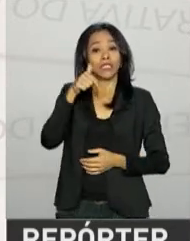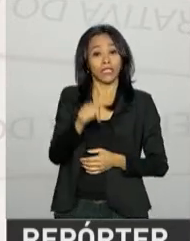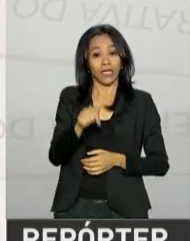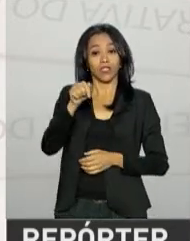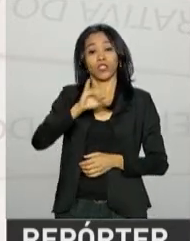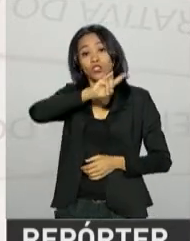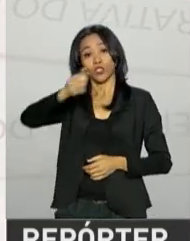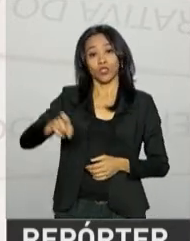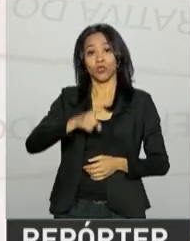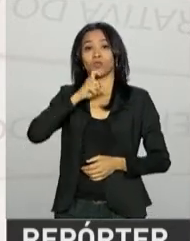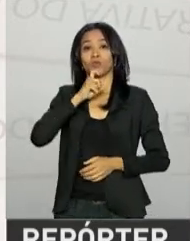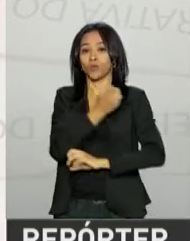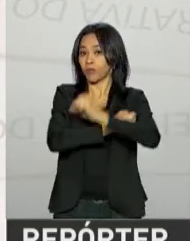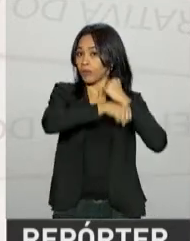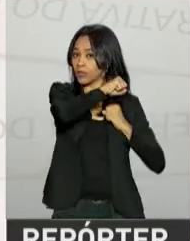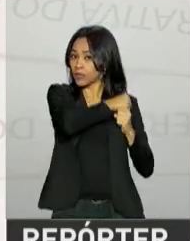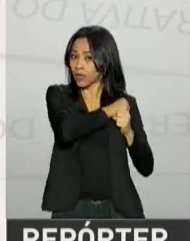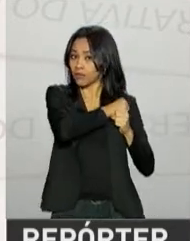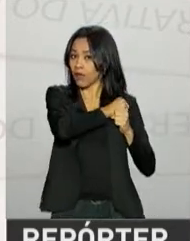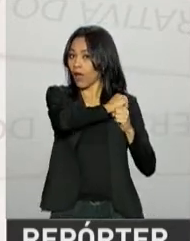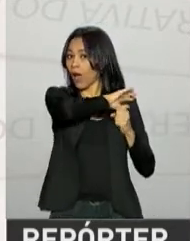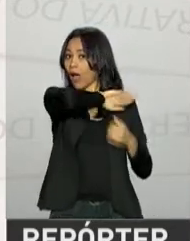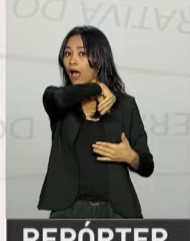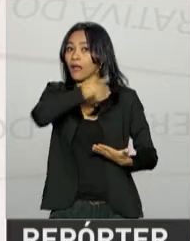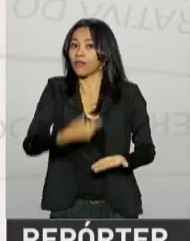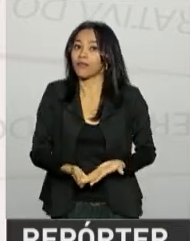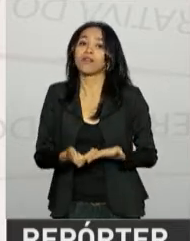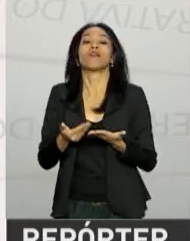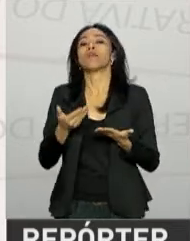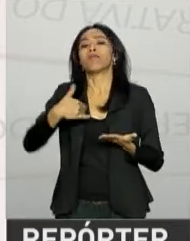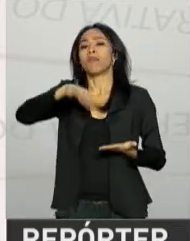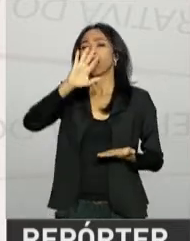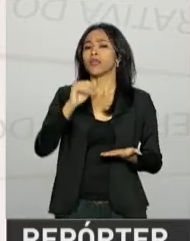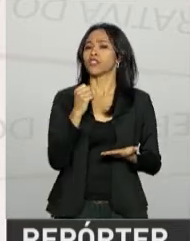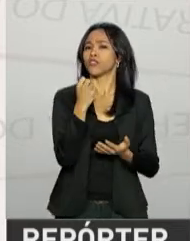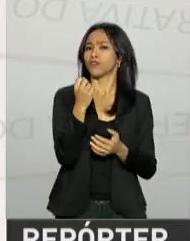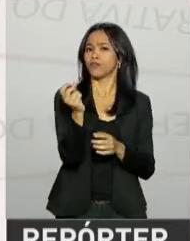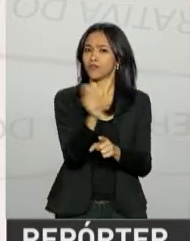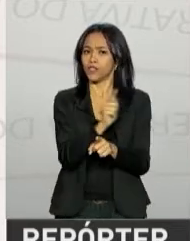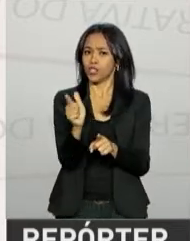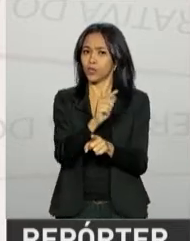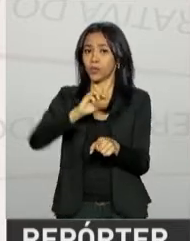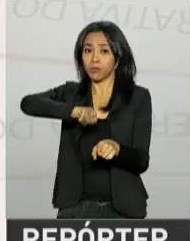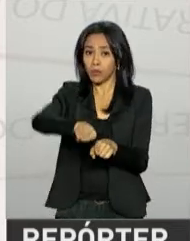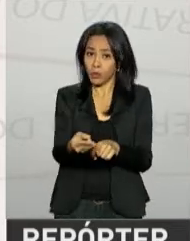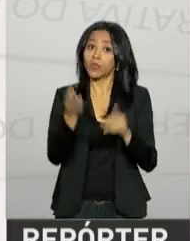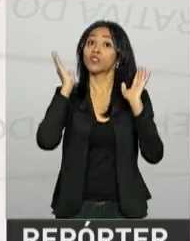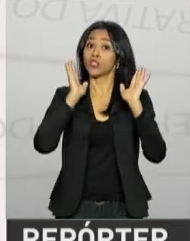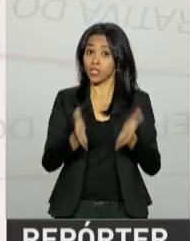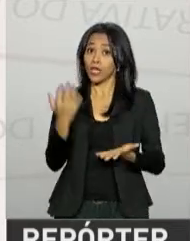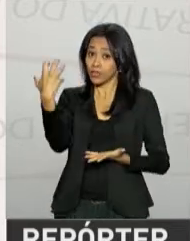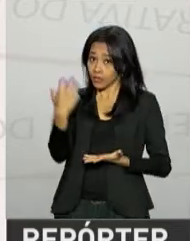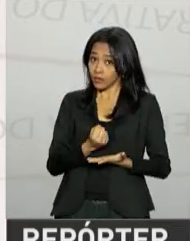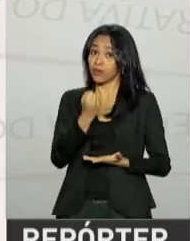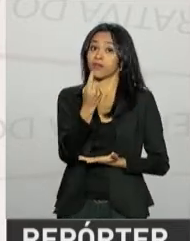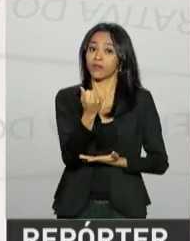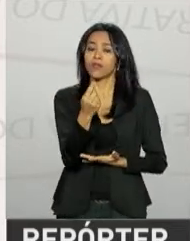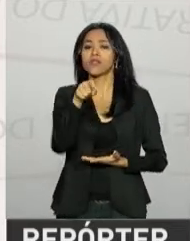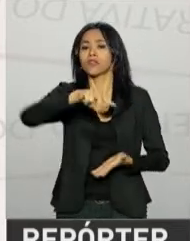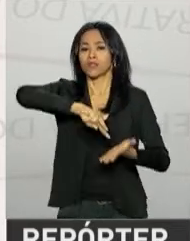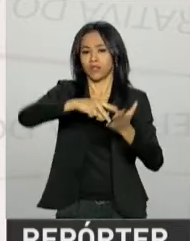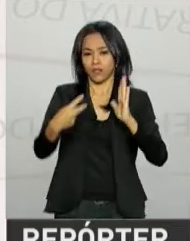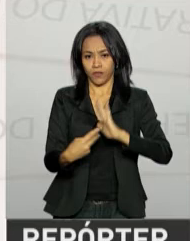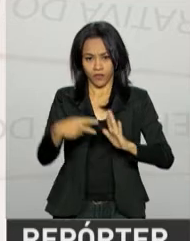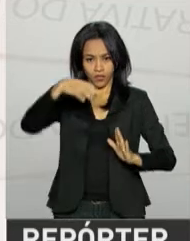ano passado desde então mais de 22 milhões de trabalhadores sacaram o dinheiro o que representa cerca de